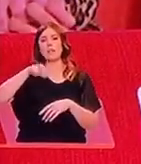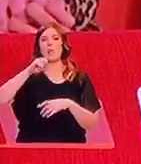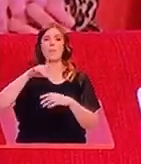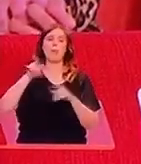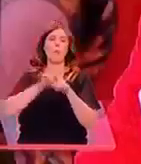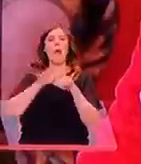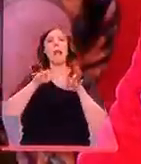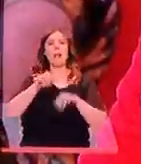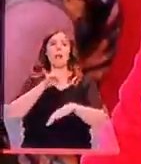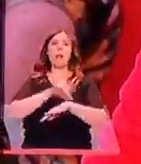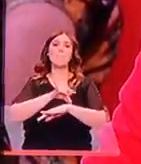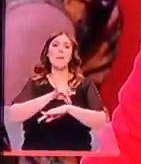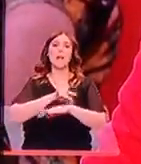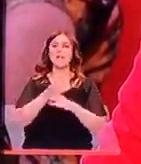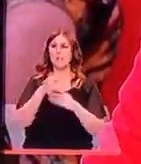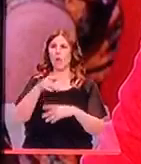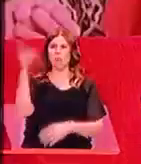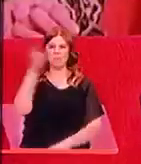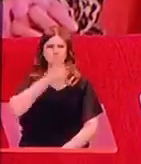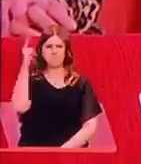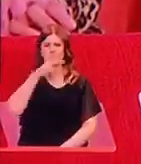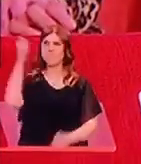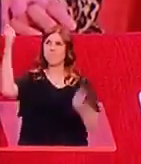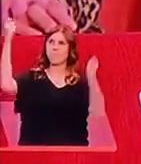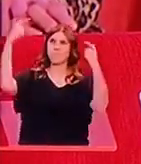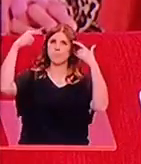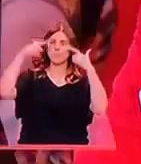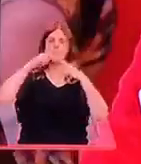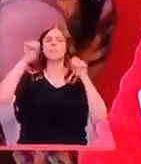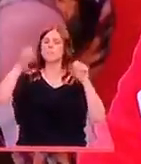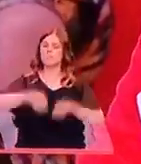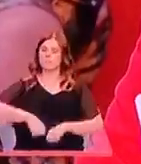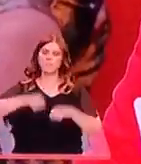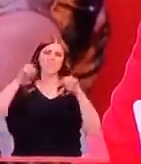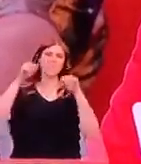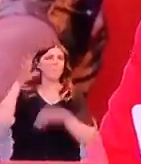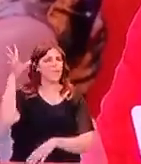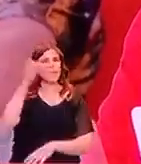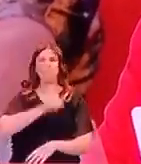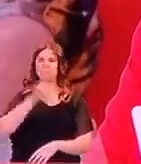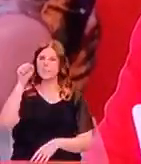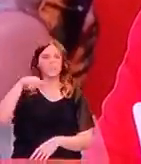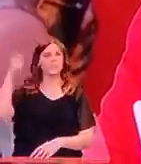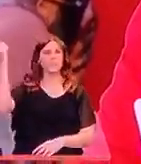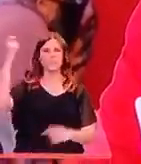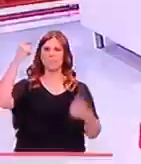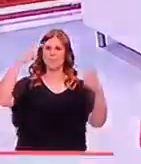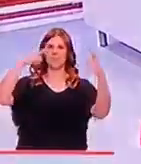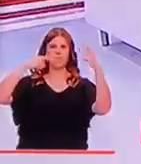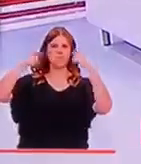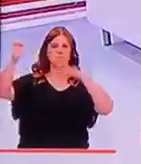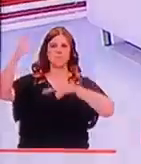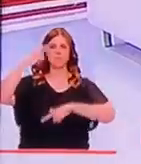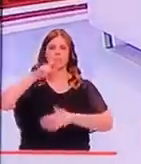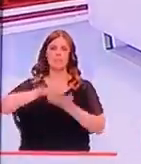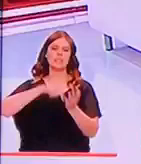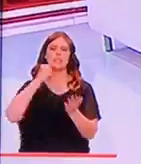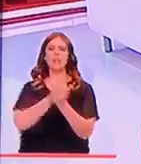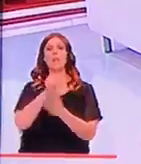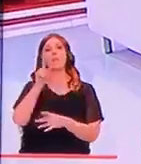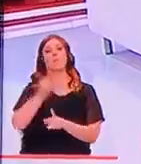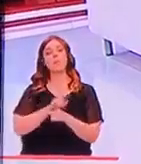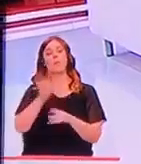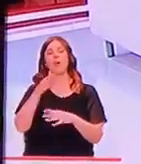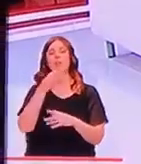pele. Exatamente. Mas você exagerava no consumo de sol? Sim. E a tomada de sol? Sempre tomei. Sim. Sempre. Mesmo em tempos em que não se falava